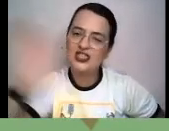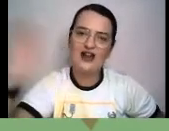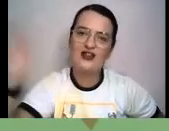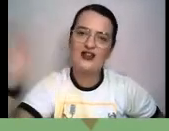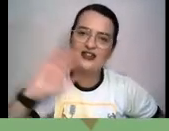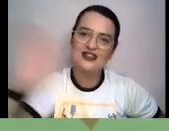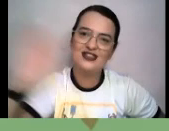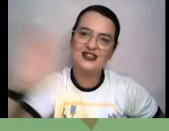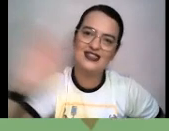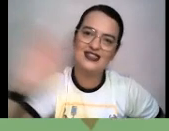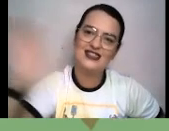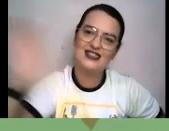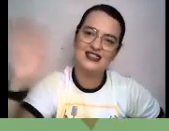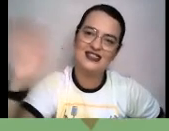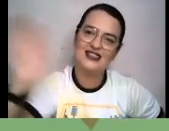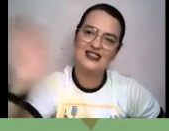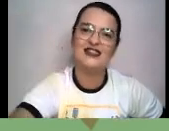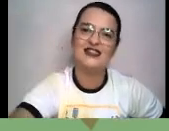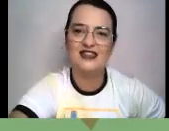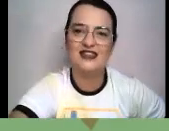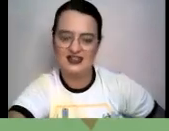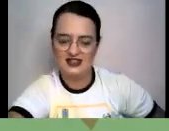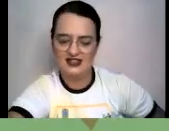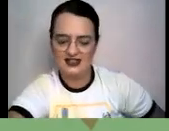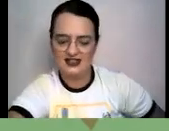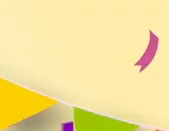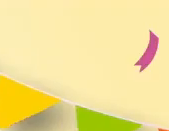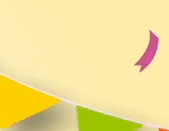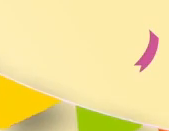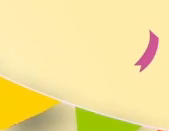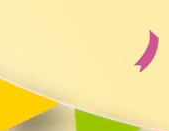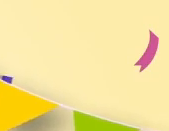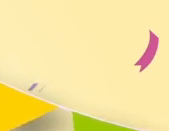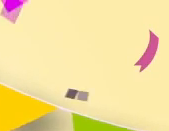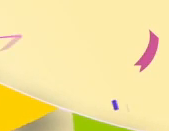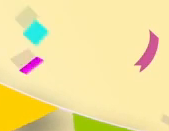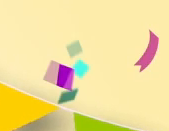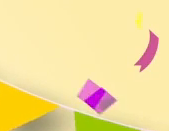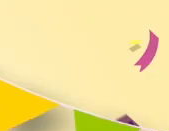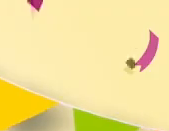Thank you.